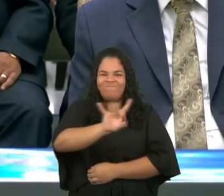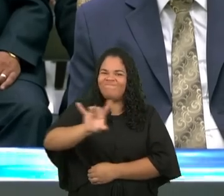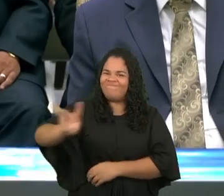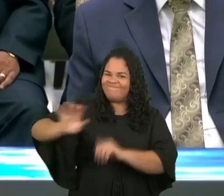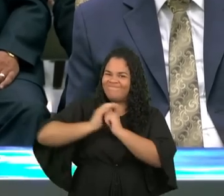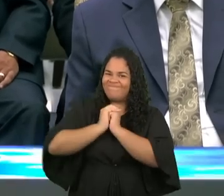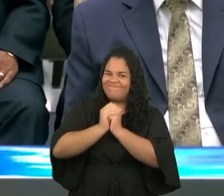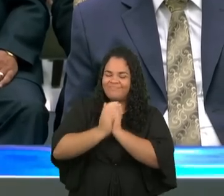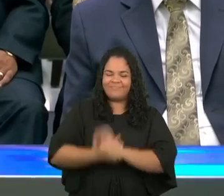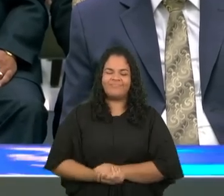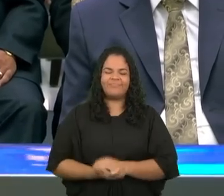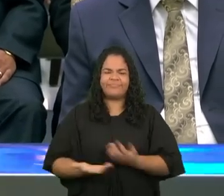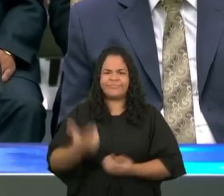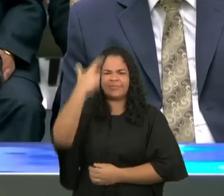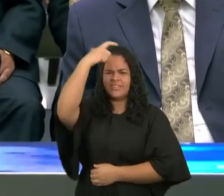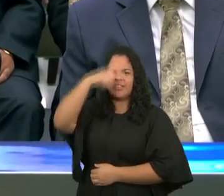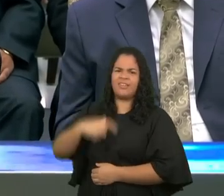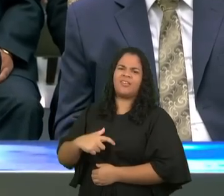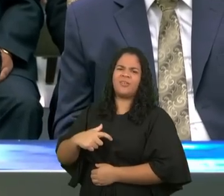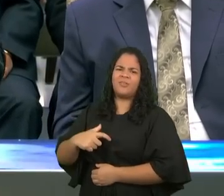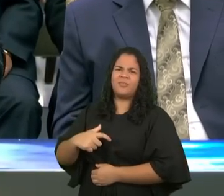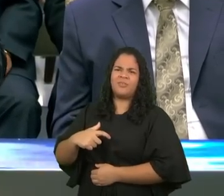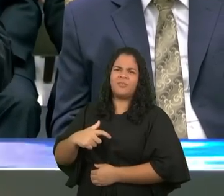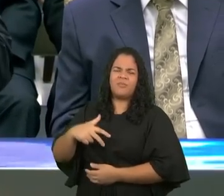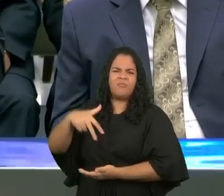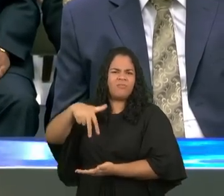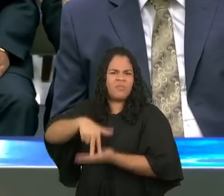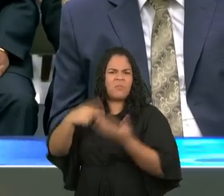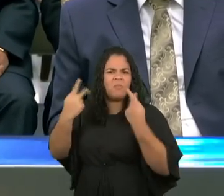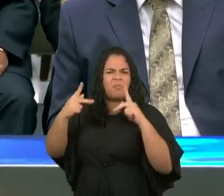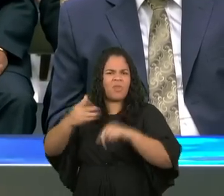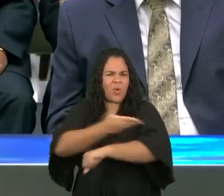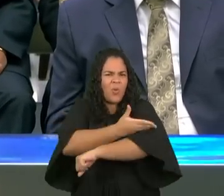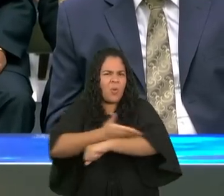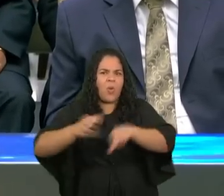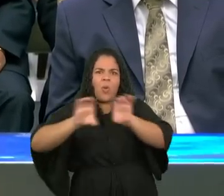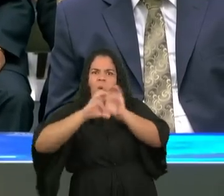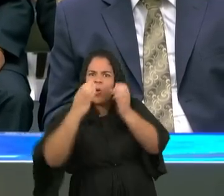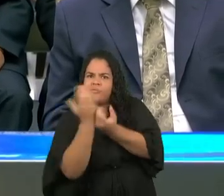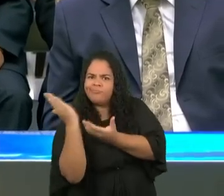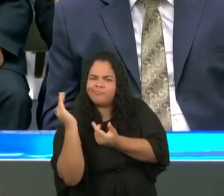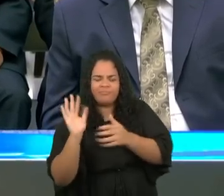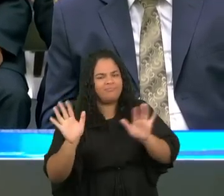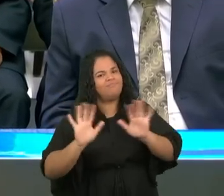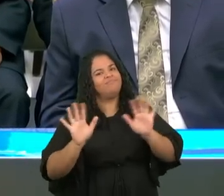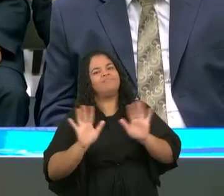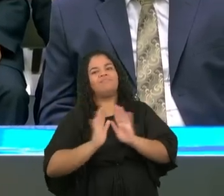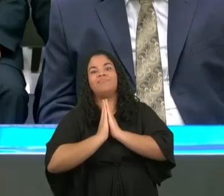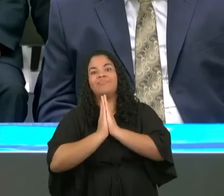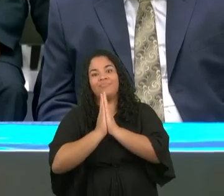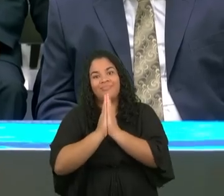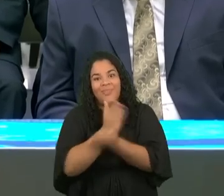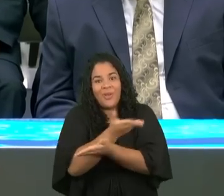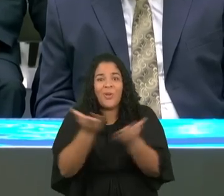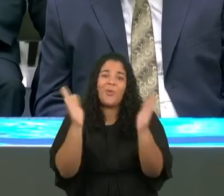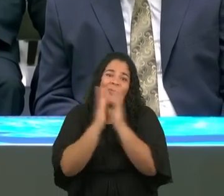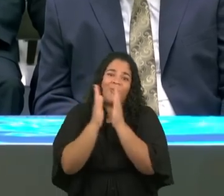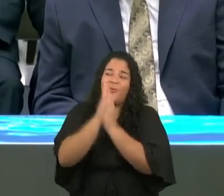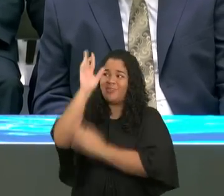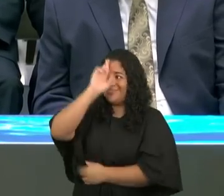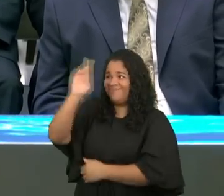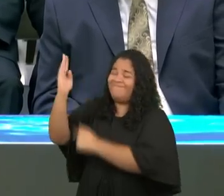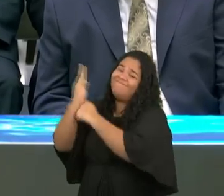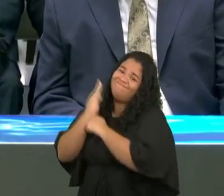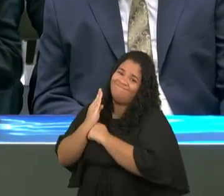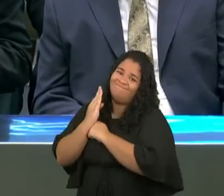Eu não sou pregador de congresso. Aí eu preciso que vocês orem um pouquinho mais essa noite. Amém? Eu disse ao